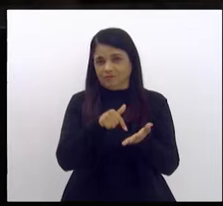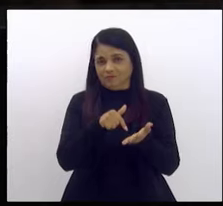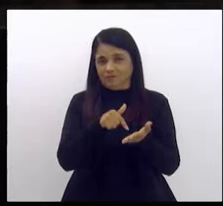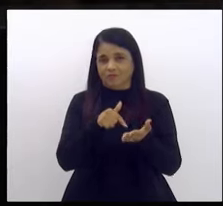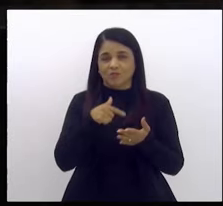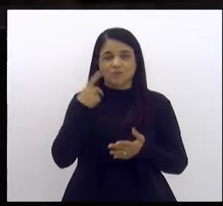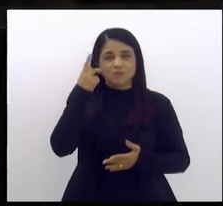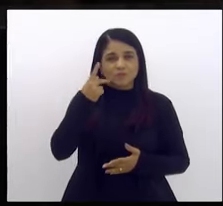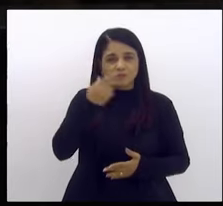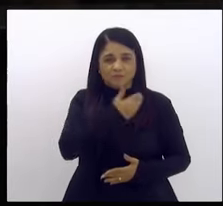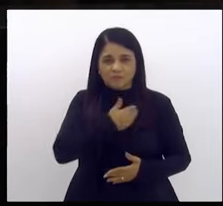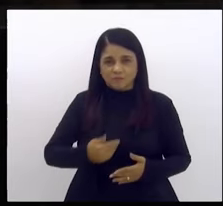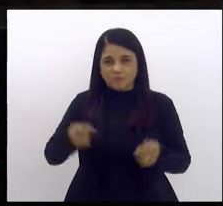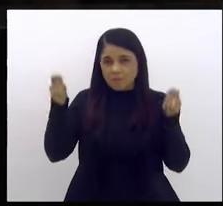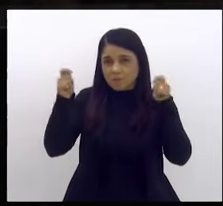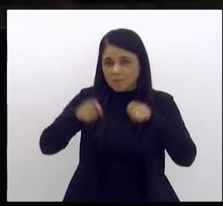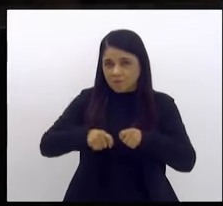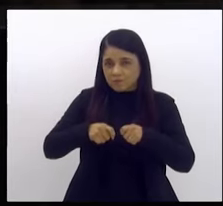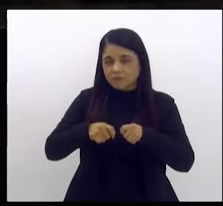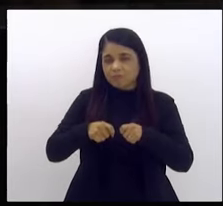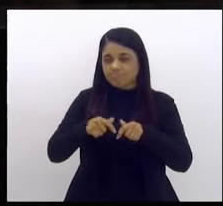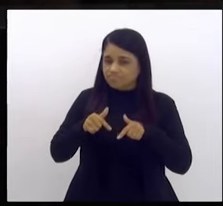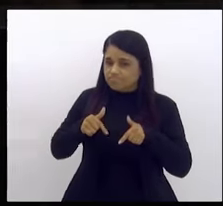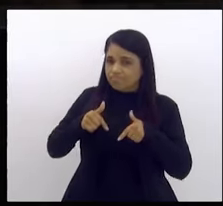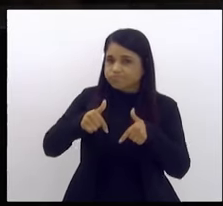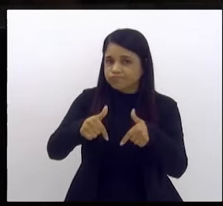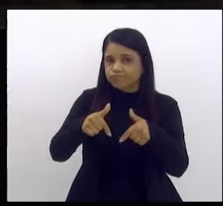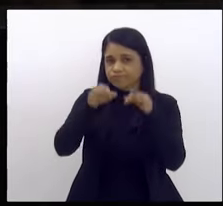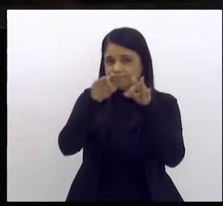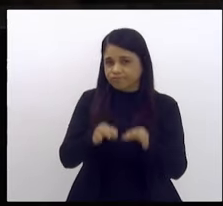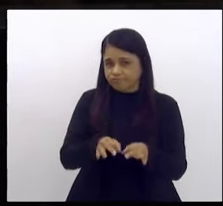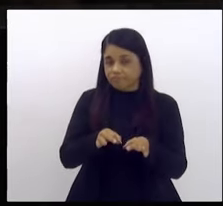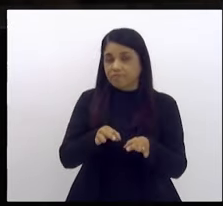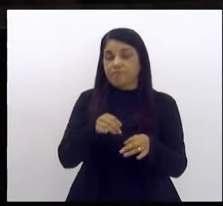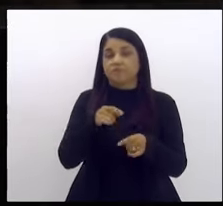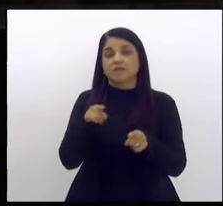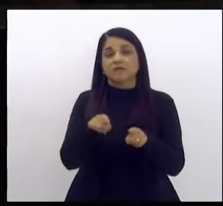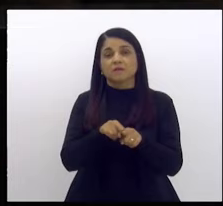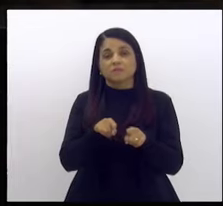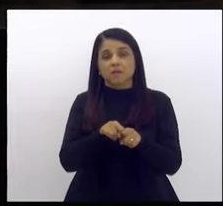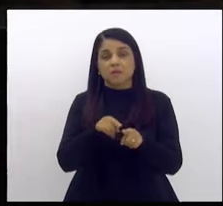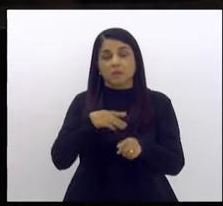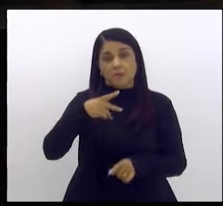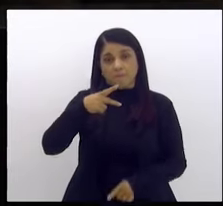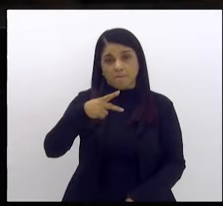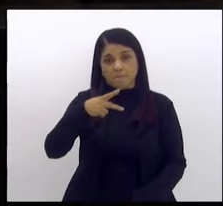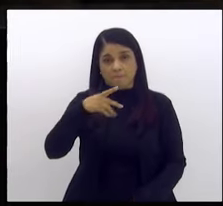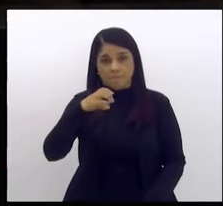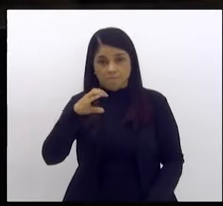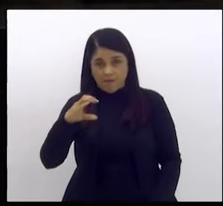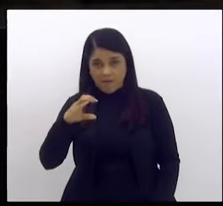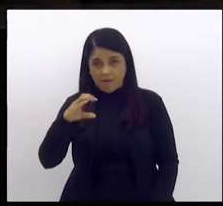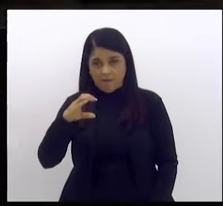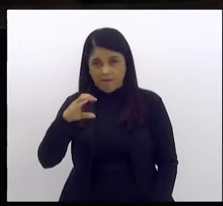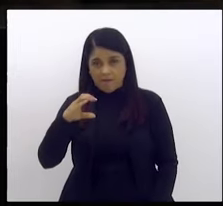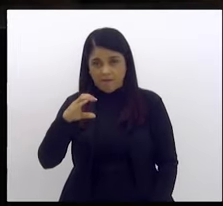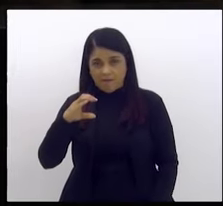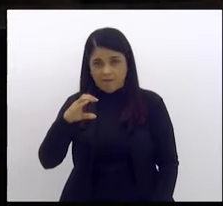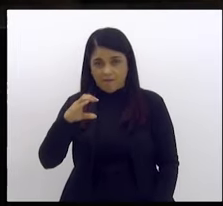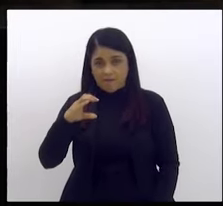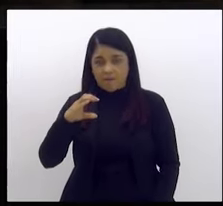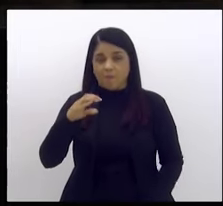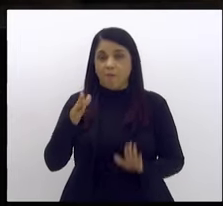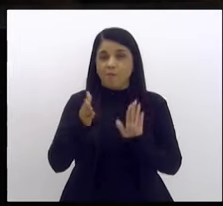políticas públicas possam ser mais eficazes. Para além disso, temos uma PEC, que é exatamente